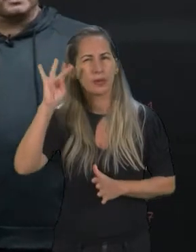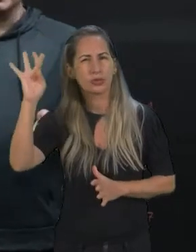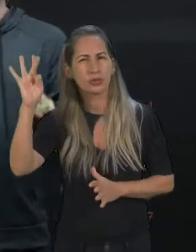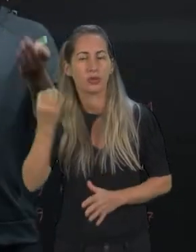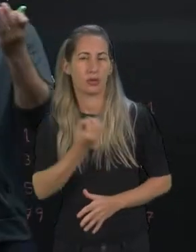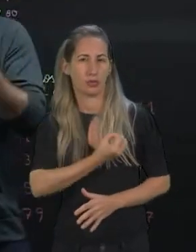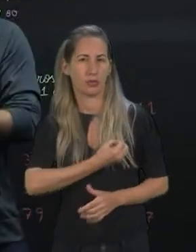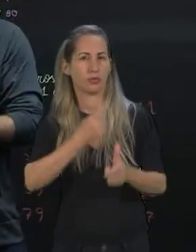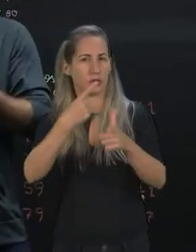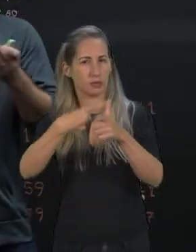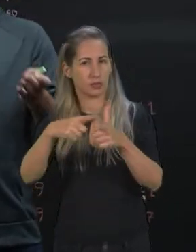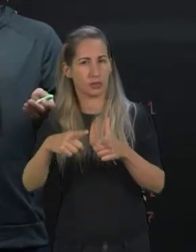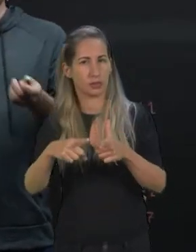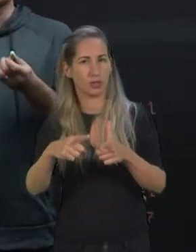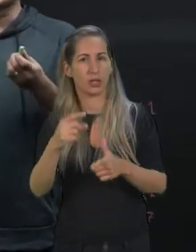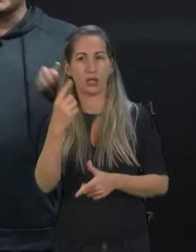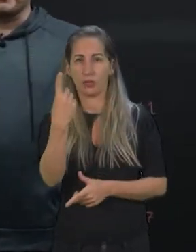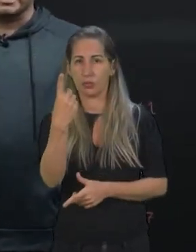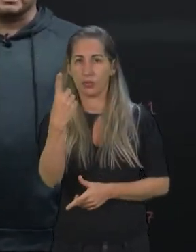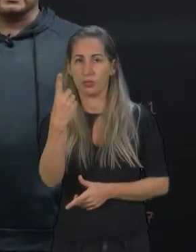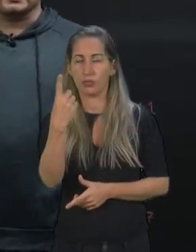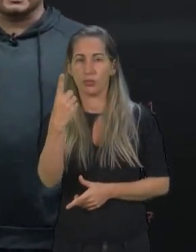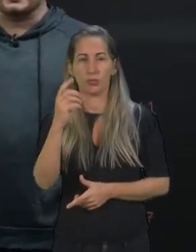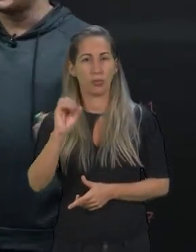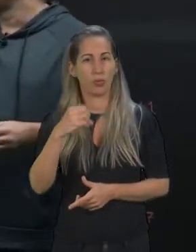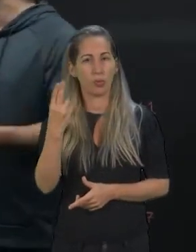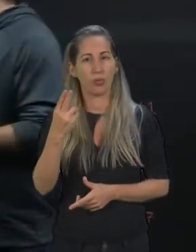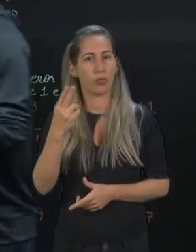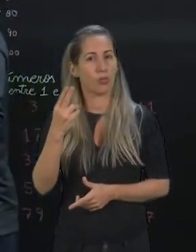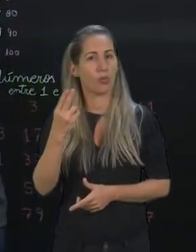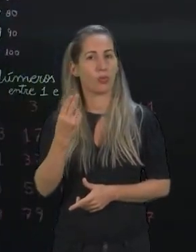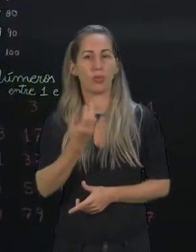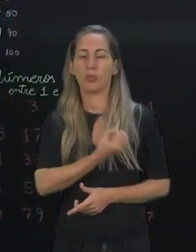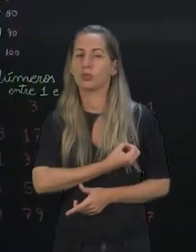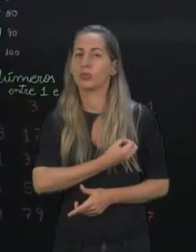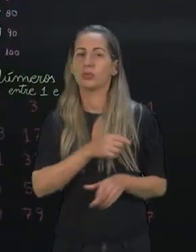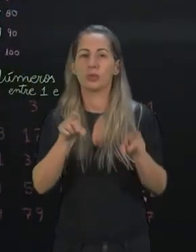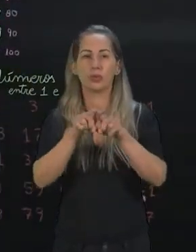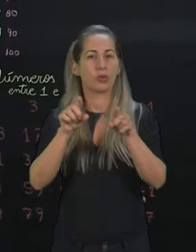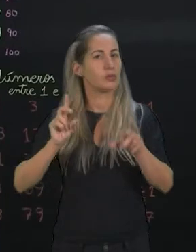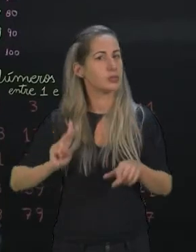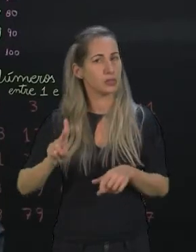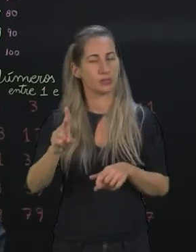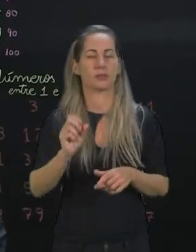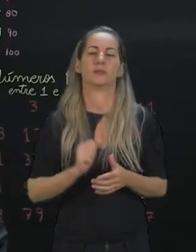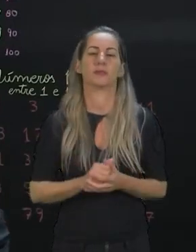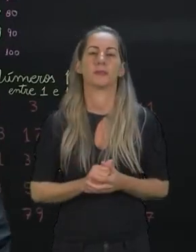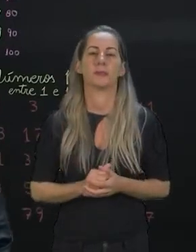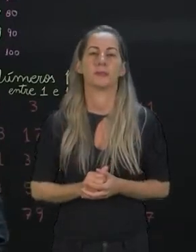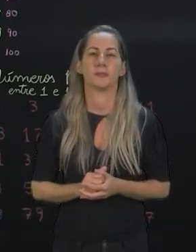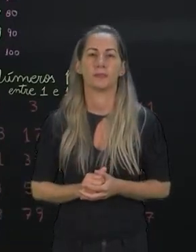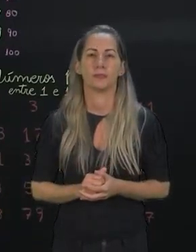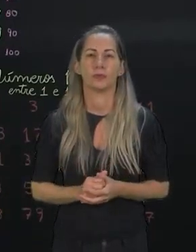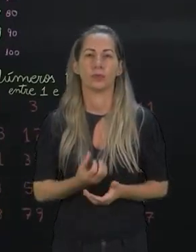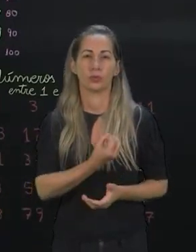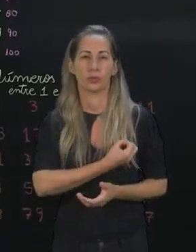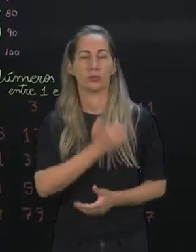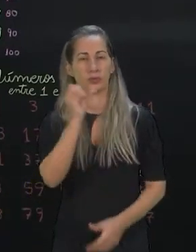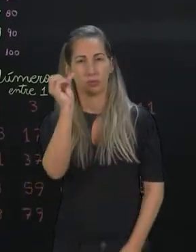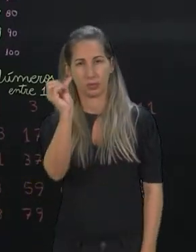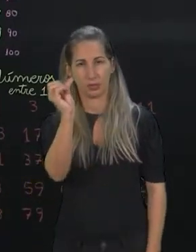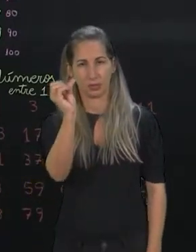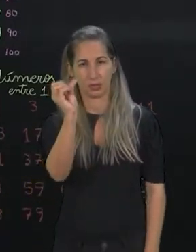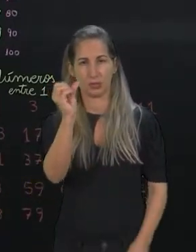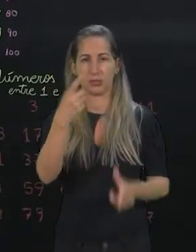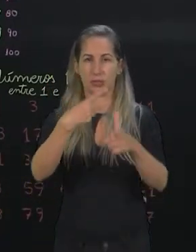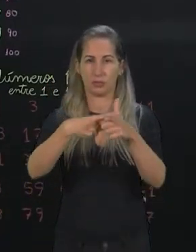é divisível por 1 e por ele mesmo sempre, tá? Inclusive o número 6, repare aqui, olha só. O número 6